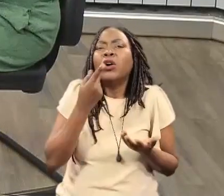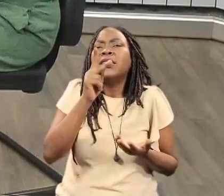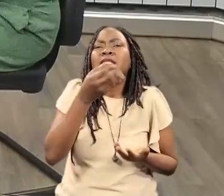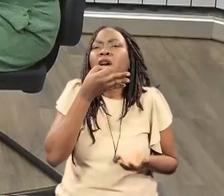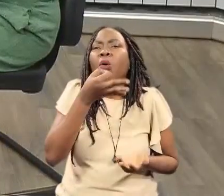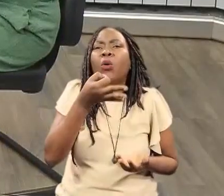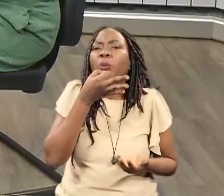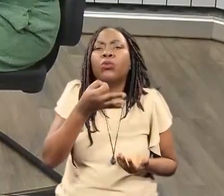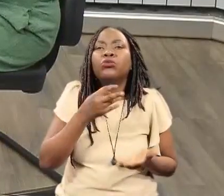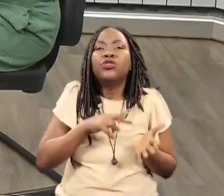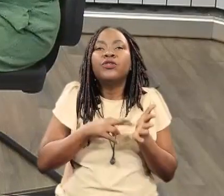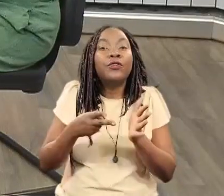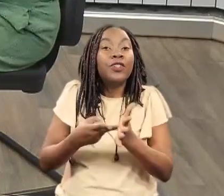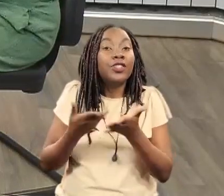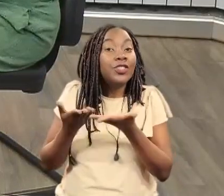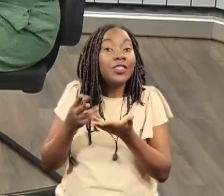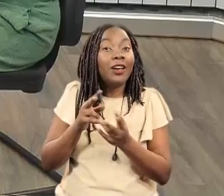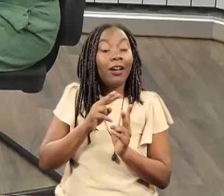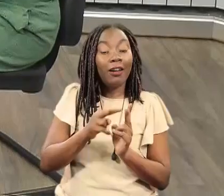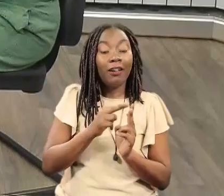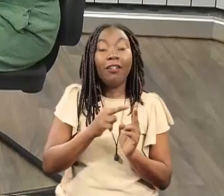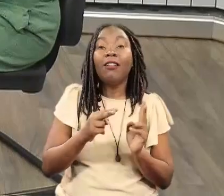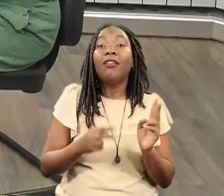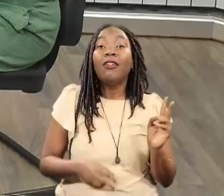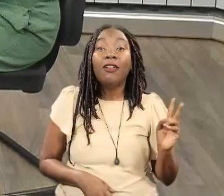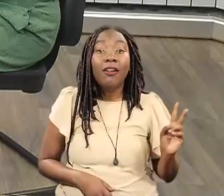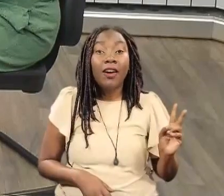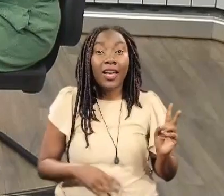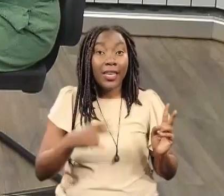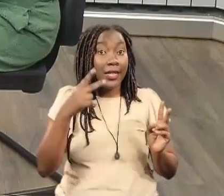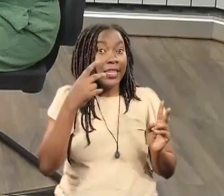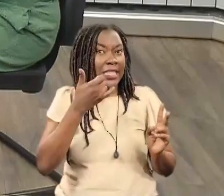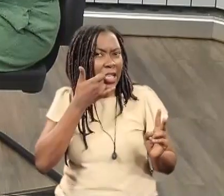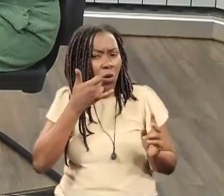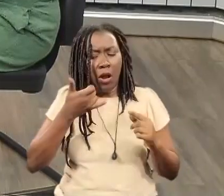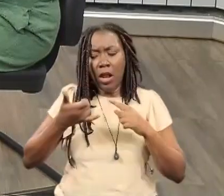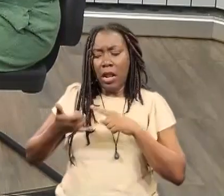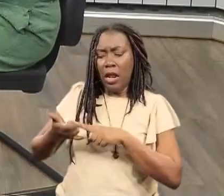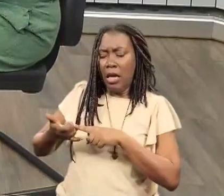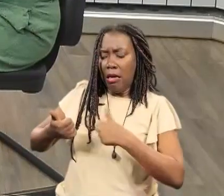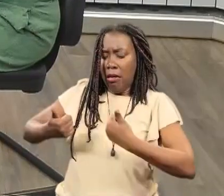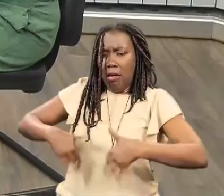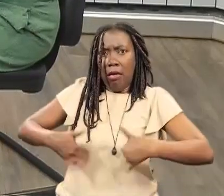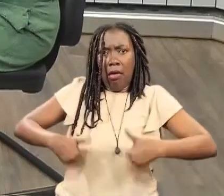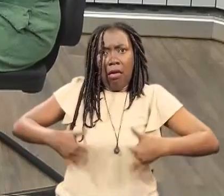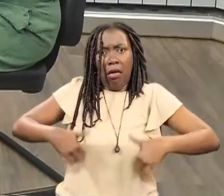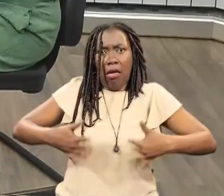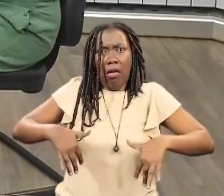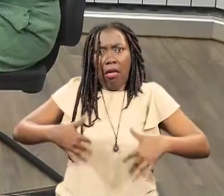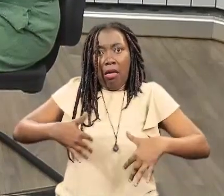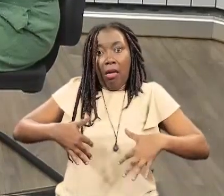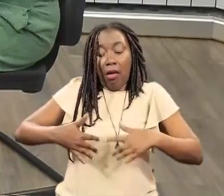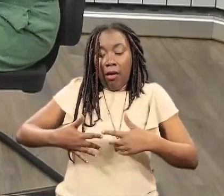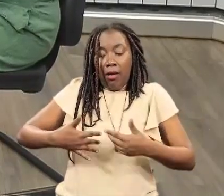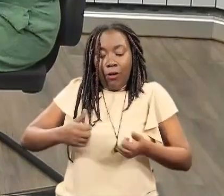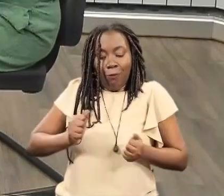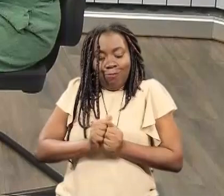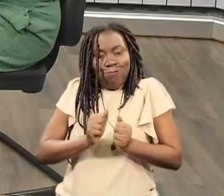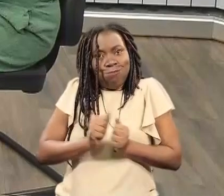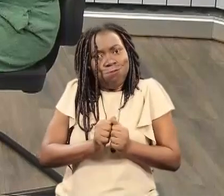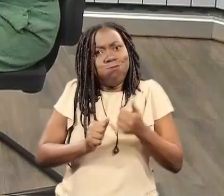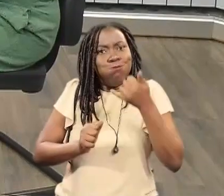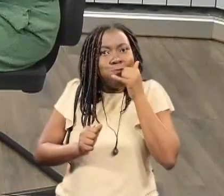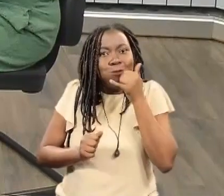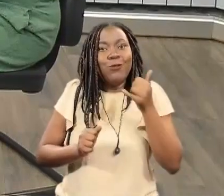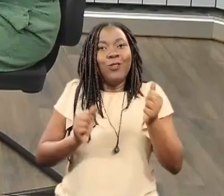vista sobre essas duas palavras? Que o celular, esse desespero, né, por estar com o aparelho, por